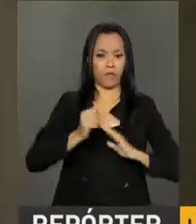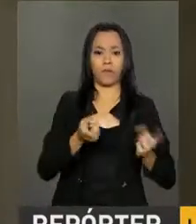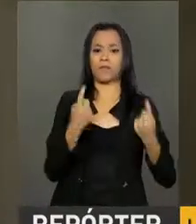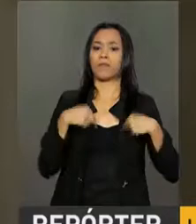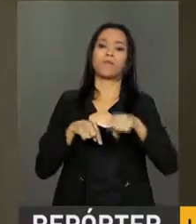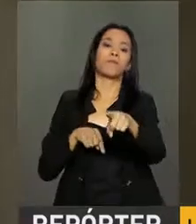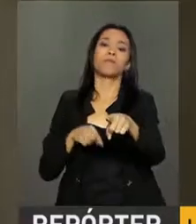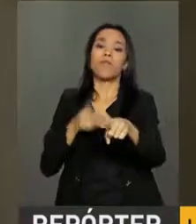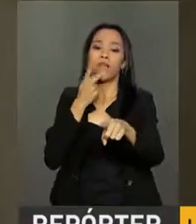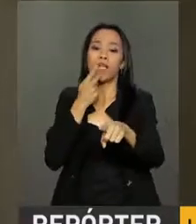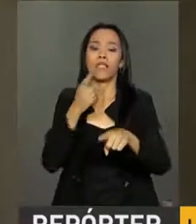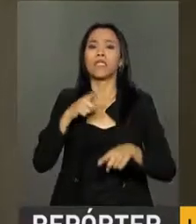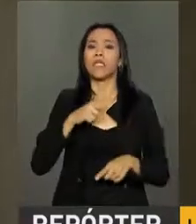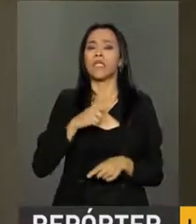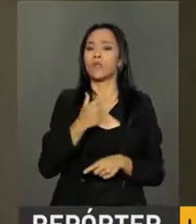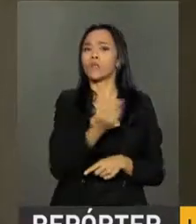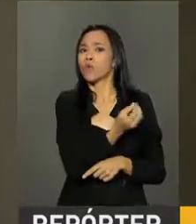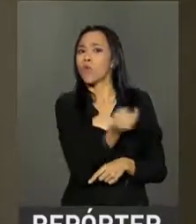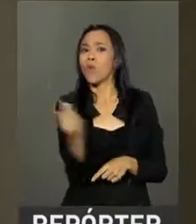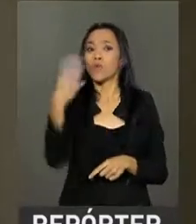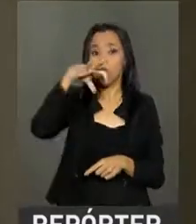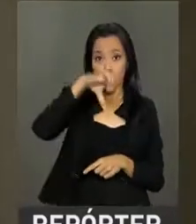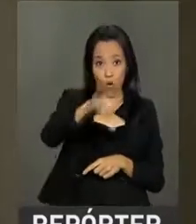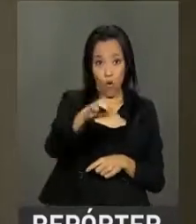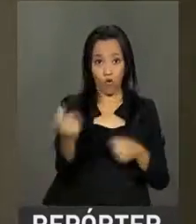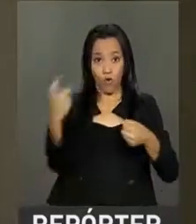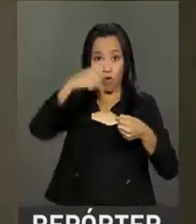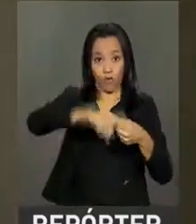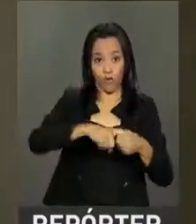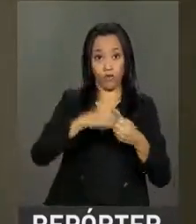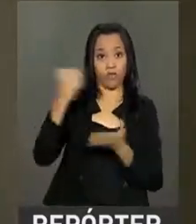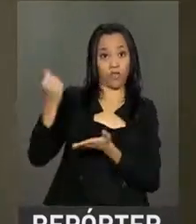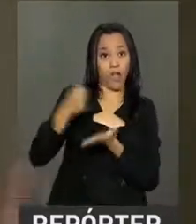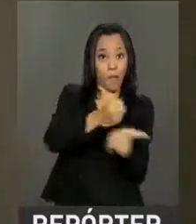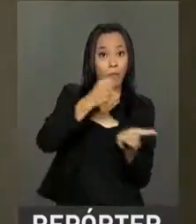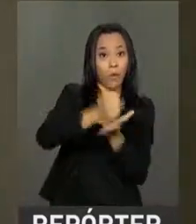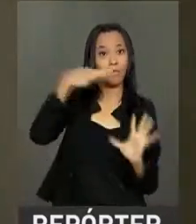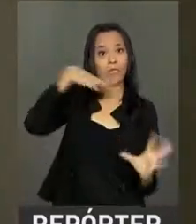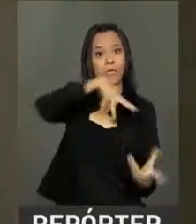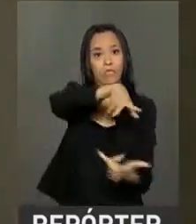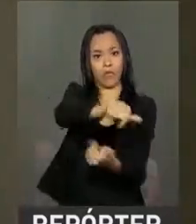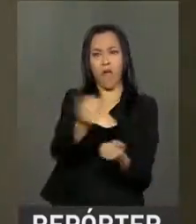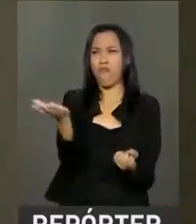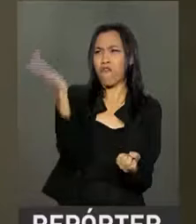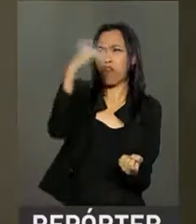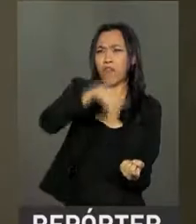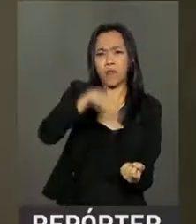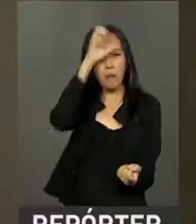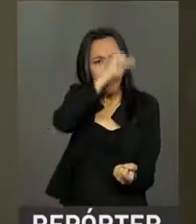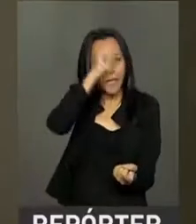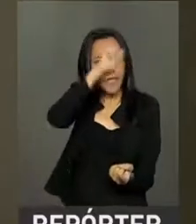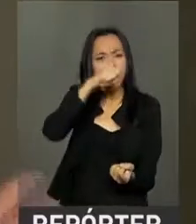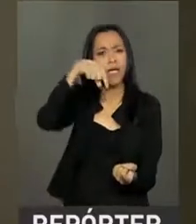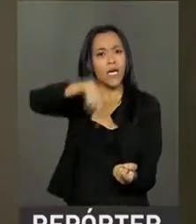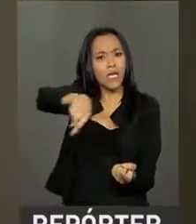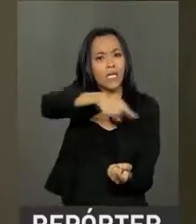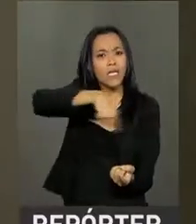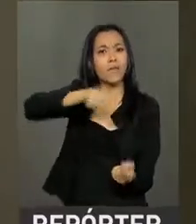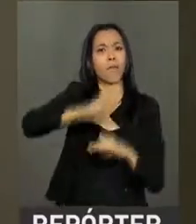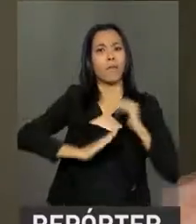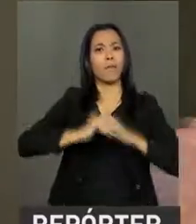já temos fãs atualmente nove convênios de cooperação internacional então tô indo pra cá pra aprender com a gente